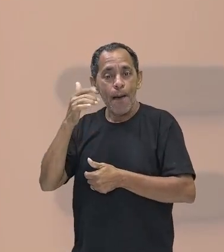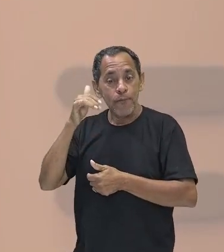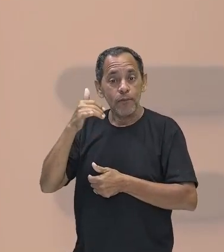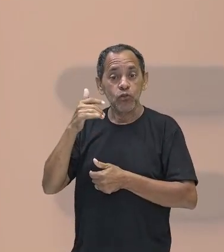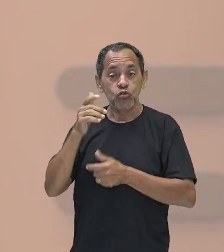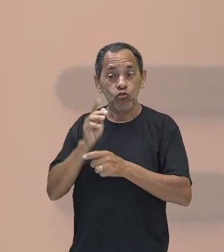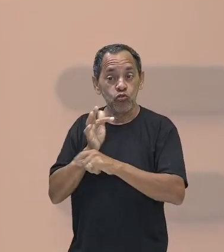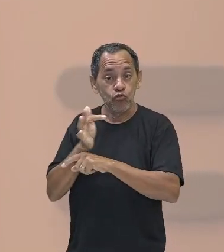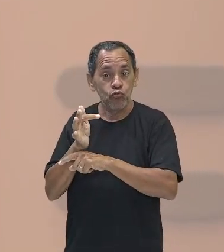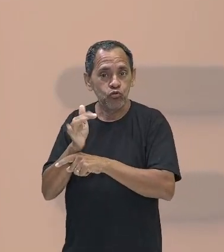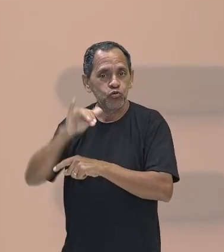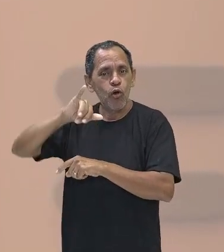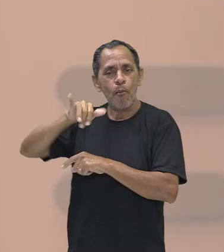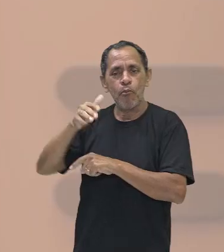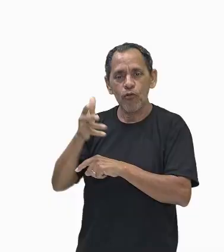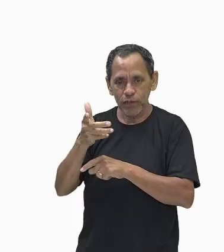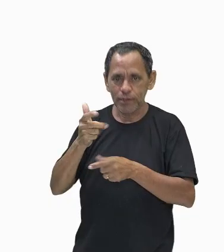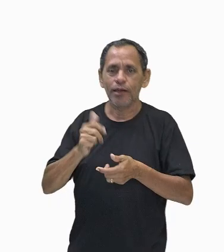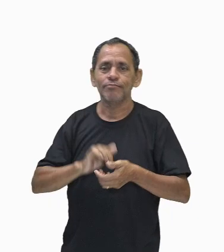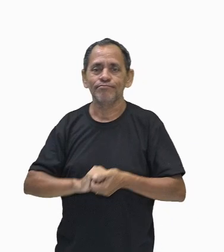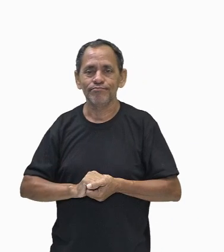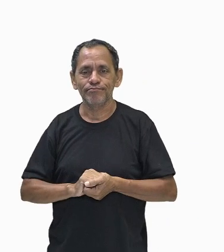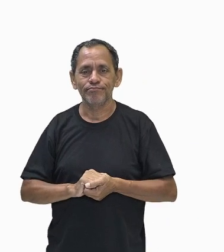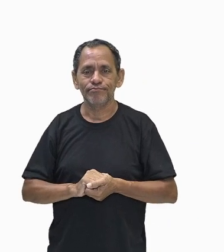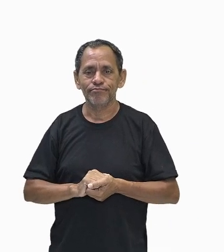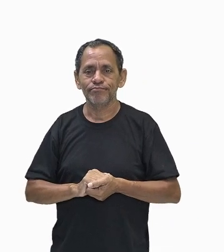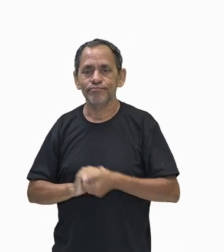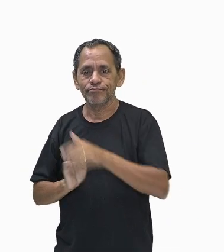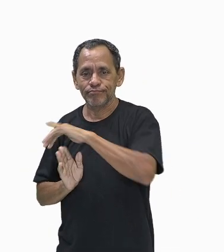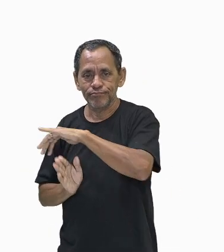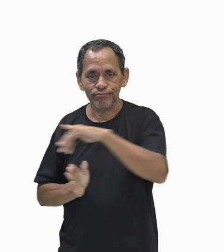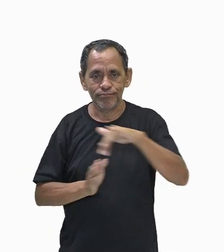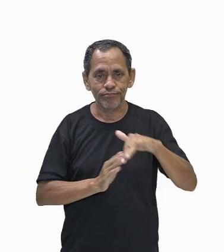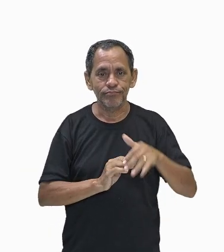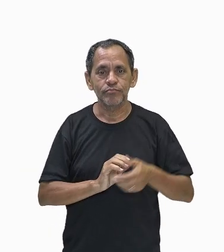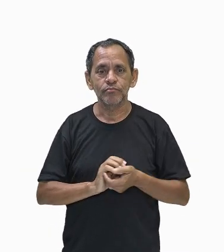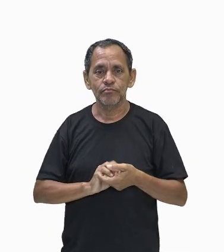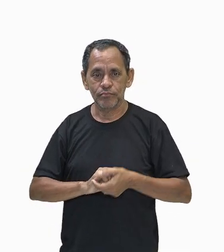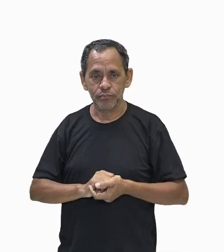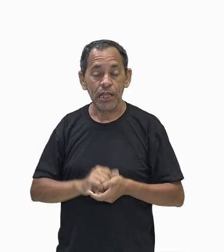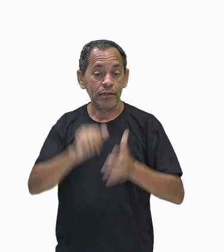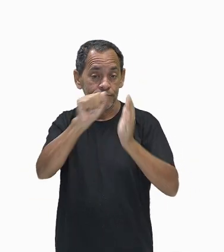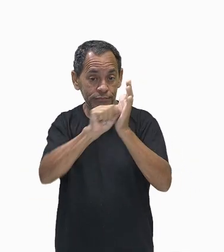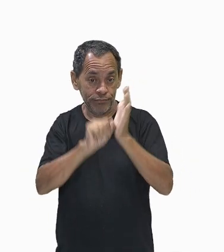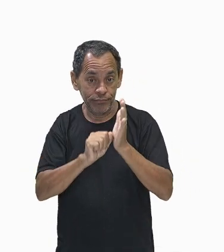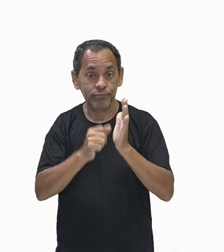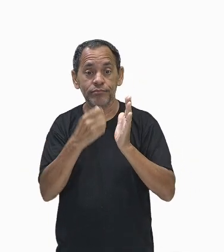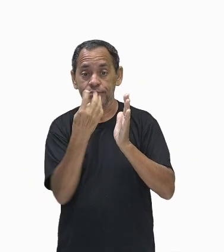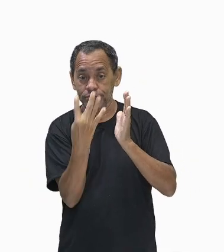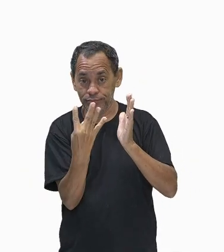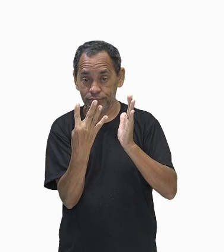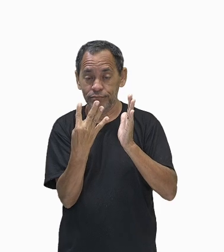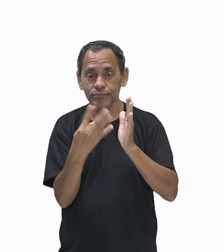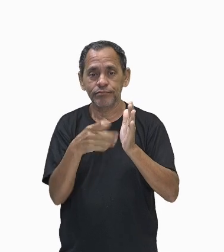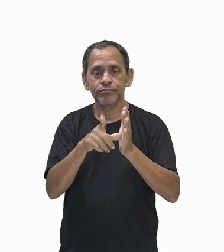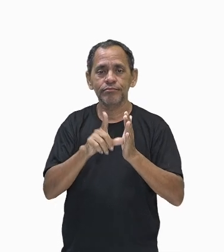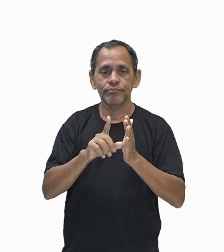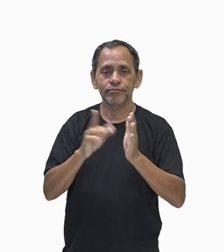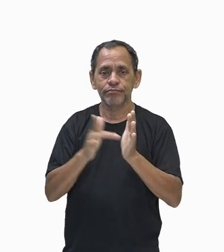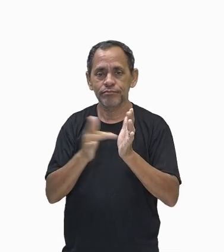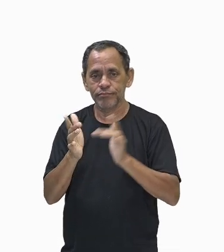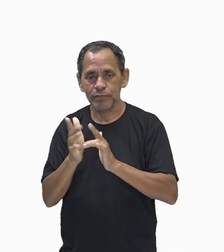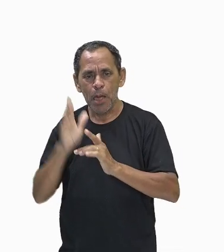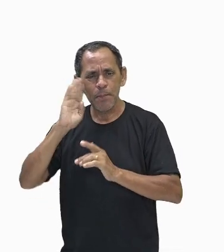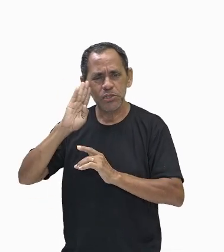Então, problemas aí para o mundo grego. Acompanha aí comigo, olha só, no século IV a.C., as principais cidades gregas